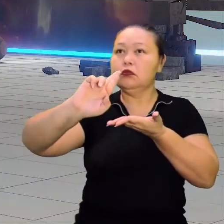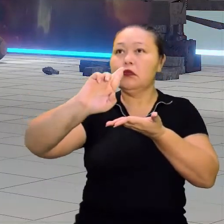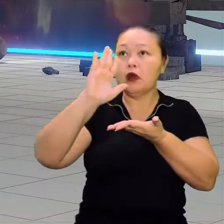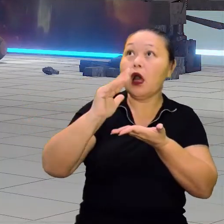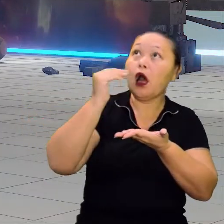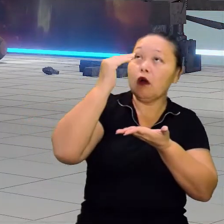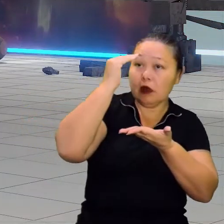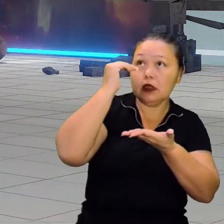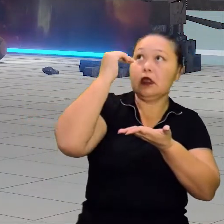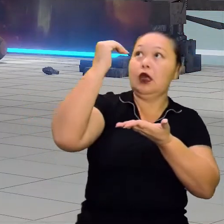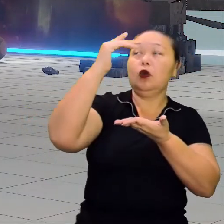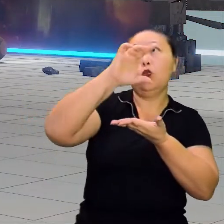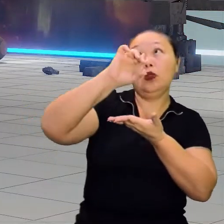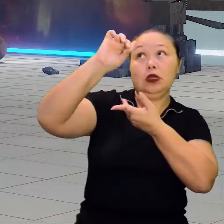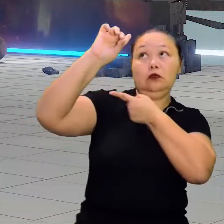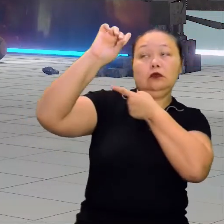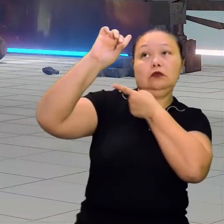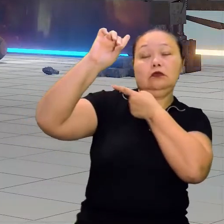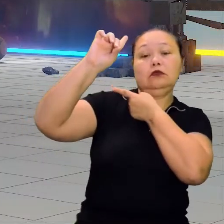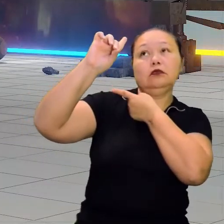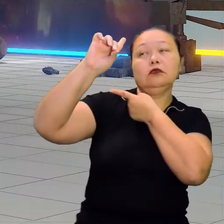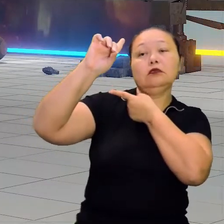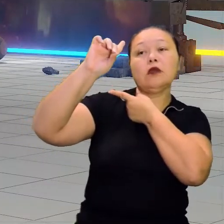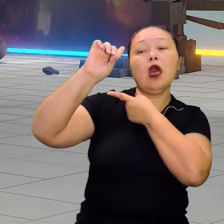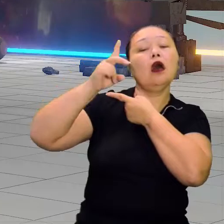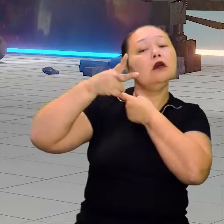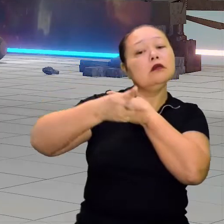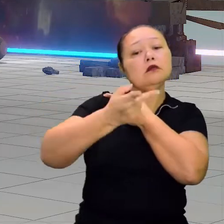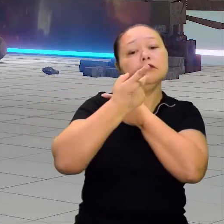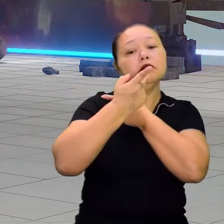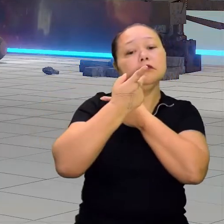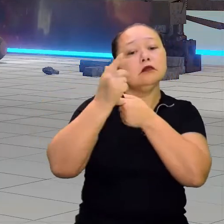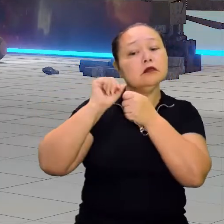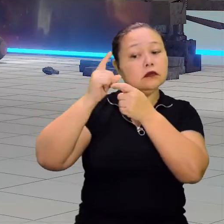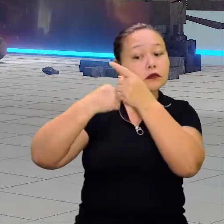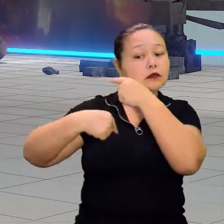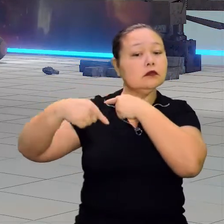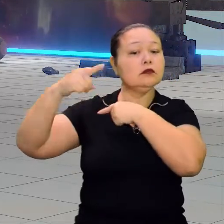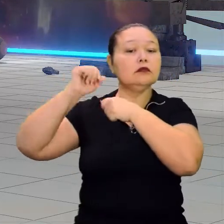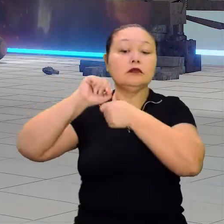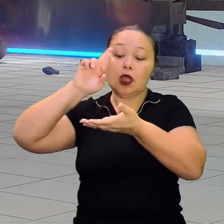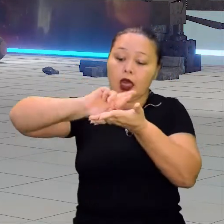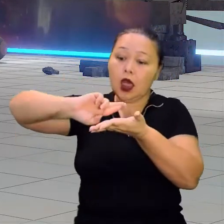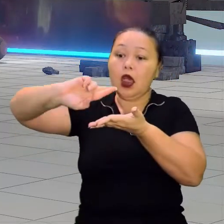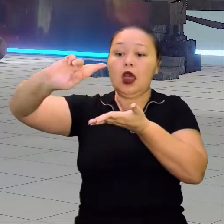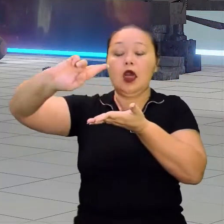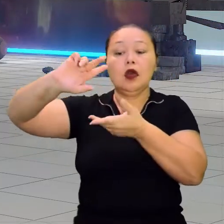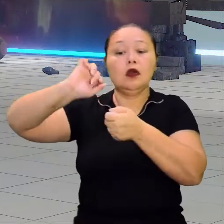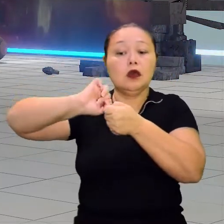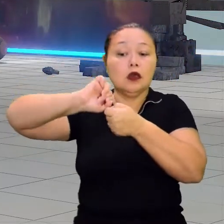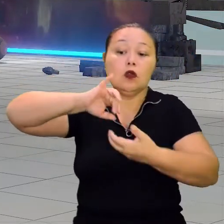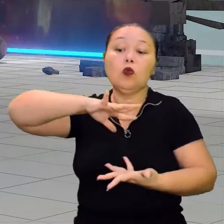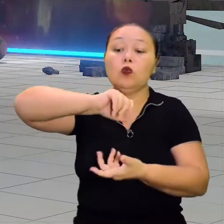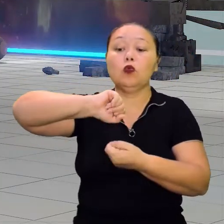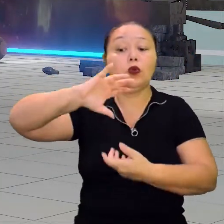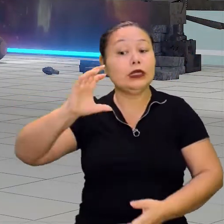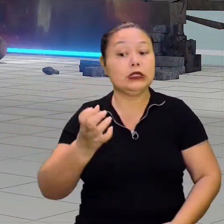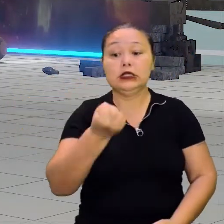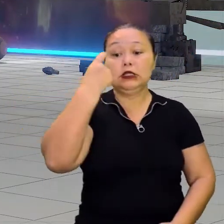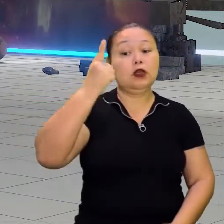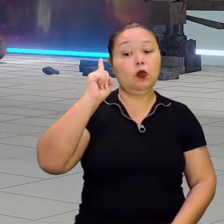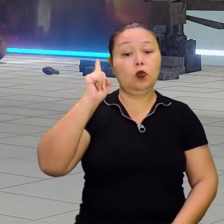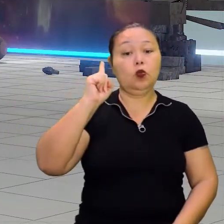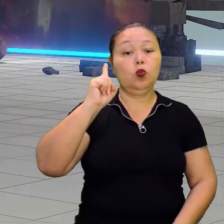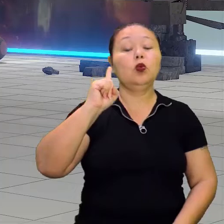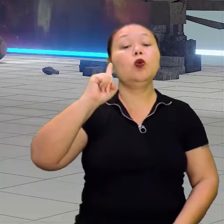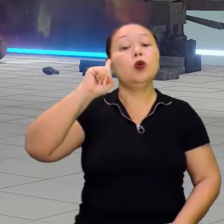mais importante é isso. E você sempre já ouviu falar lá atrás, religião no mundo salva ninguém. O